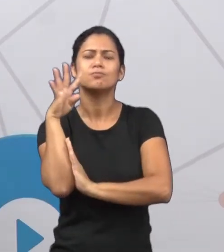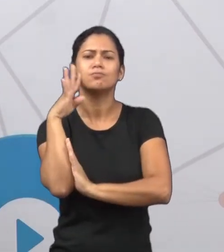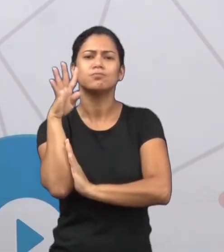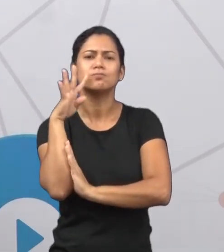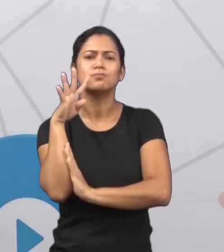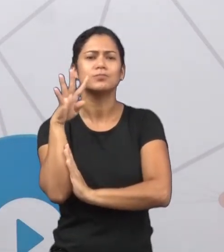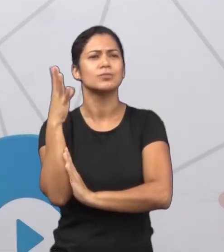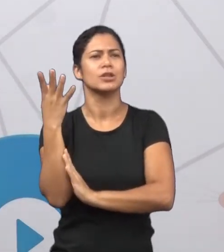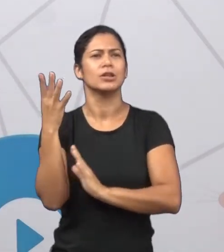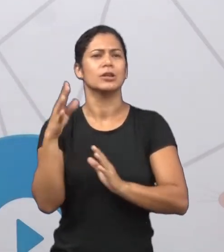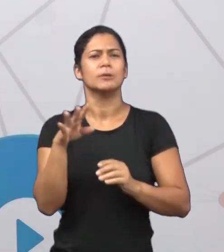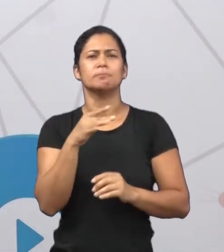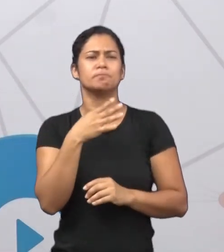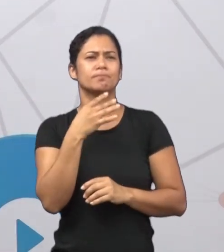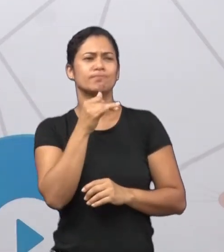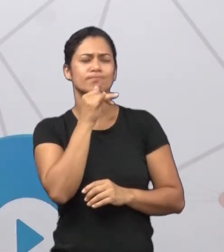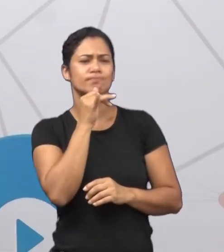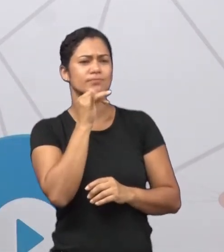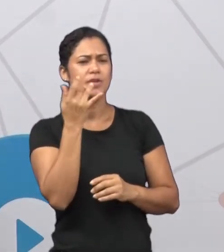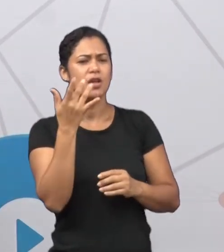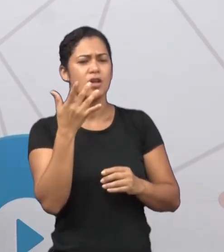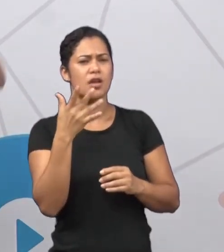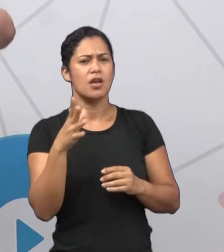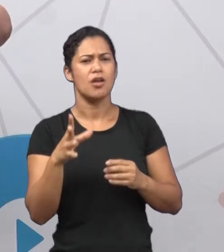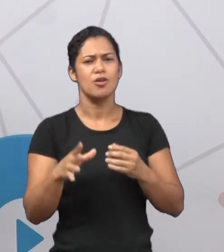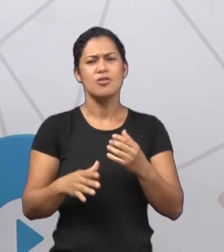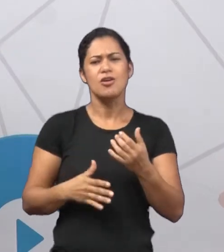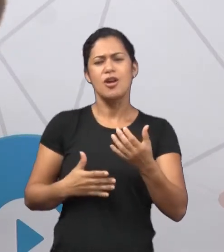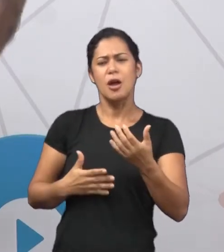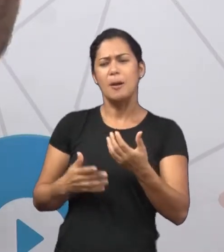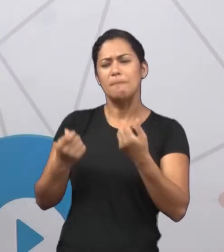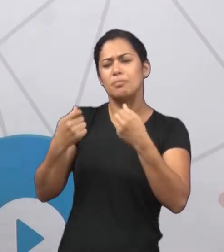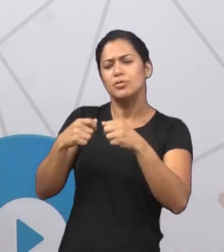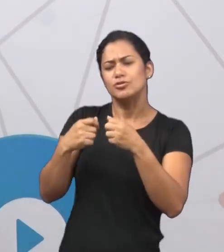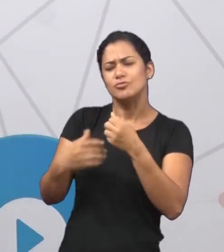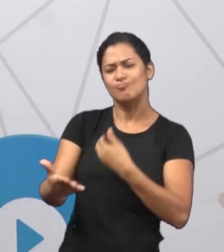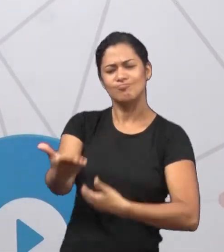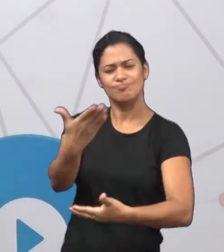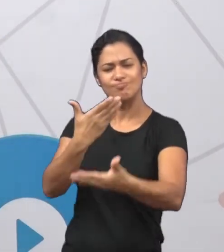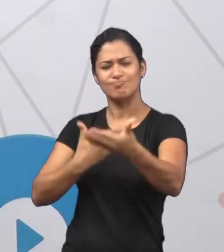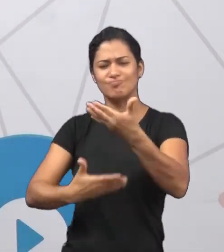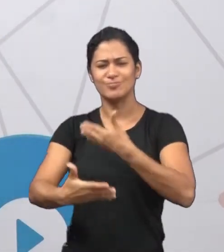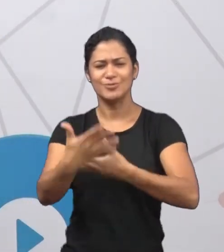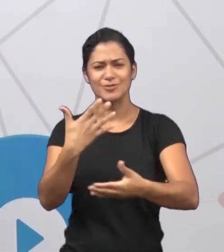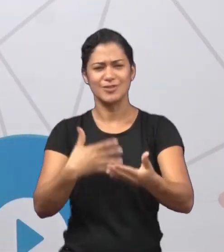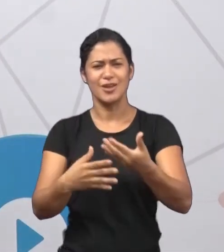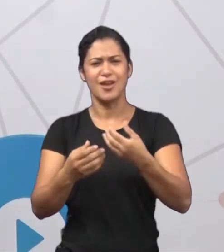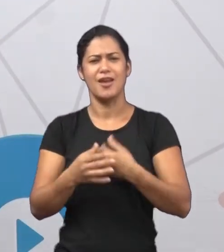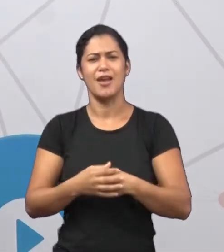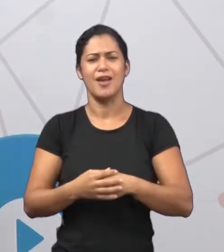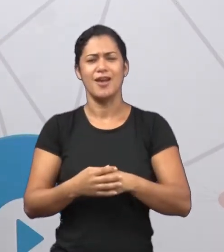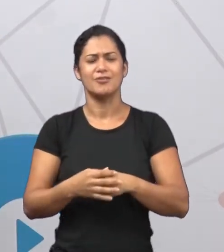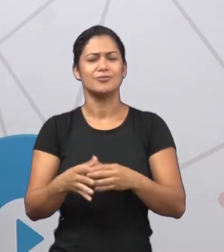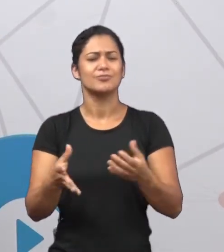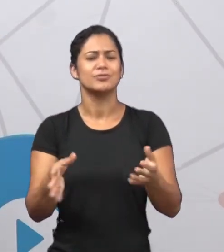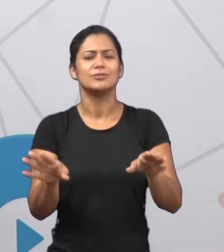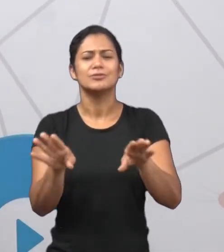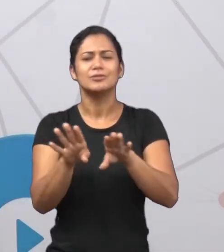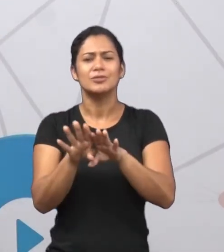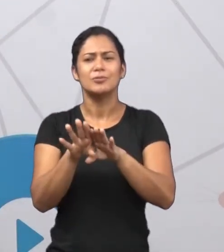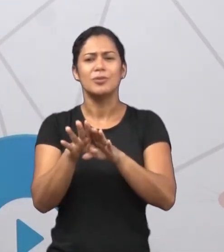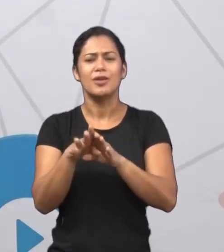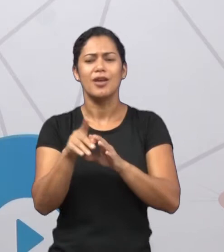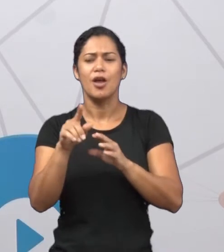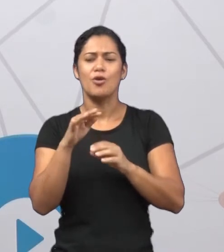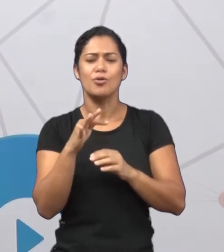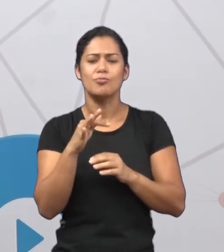algo, sei, e eu tô ali com aquilo para mim. Eu vou compartilhar os meus conhecimentos com aqueles que ainda não